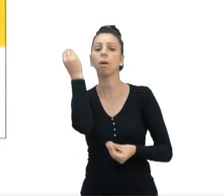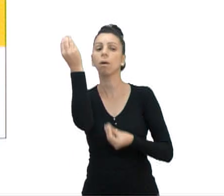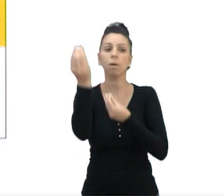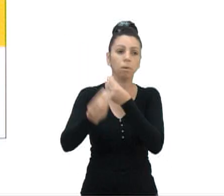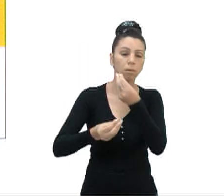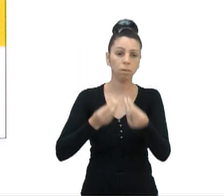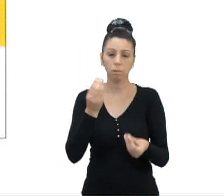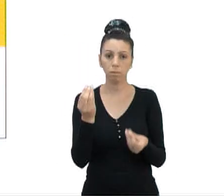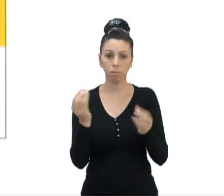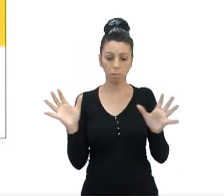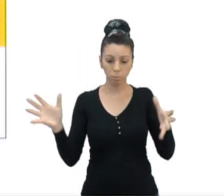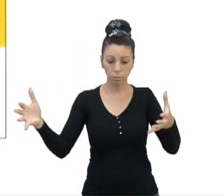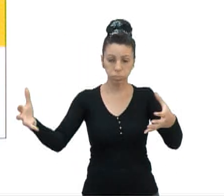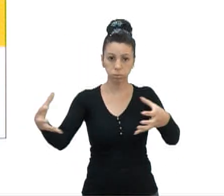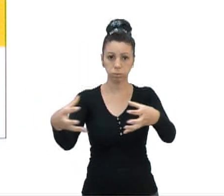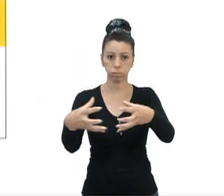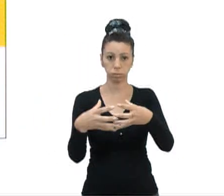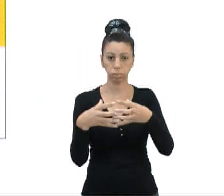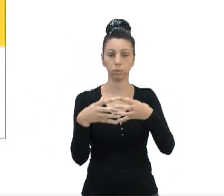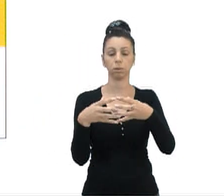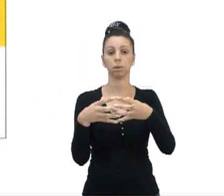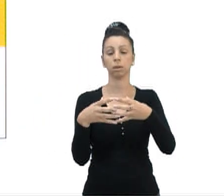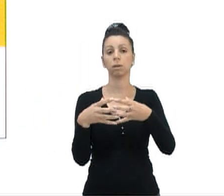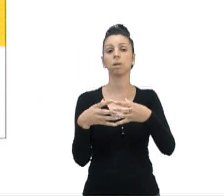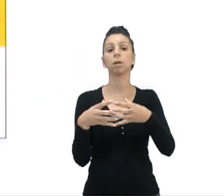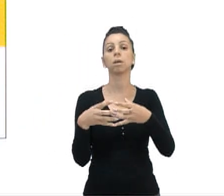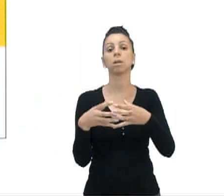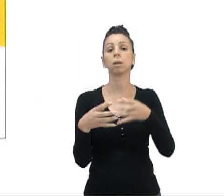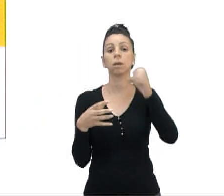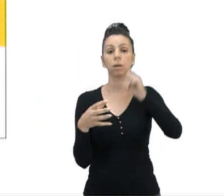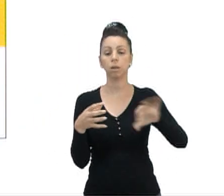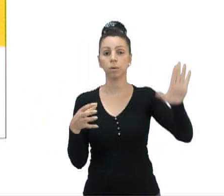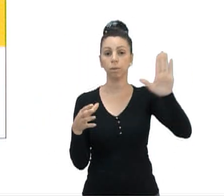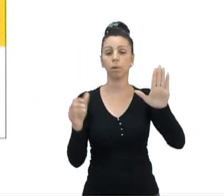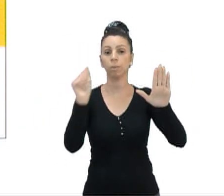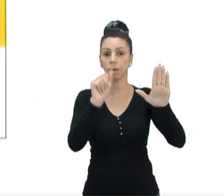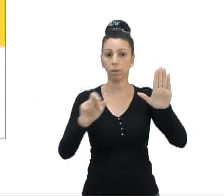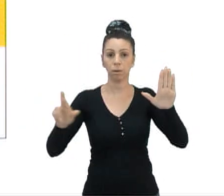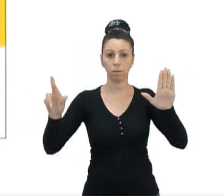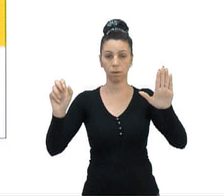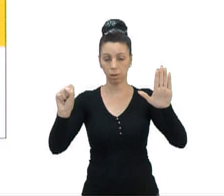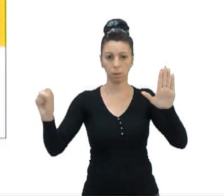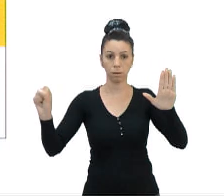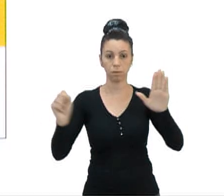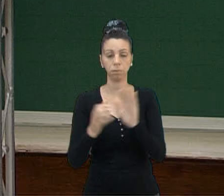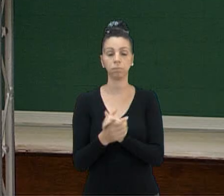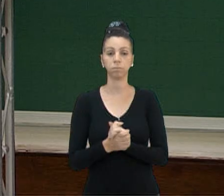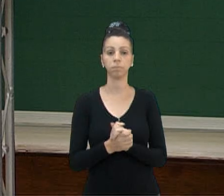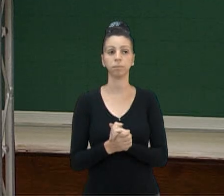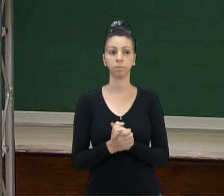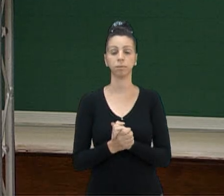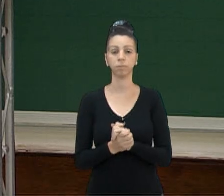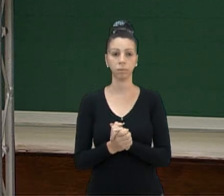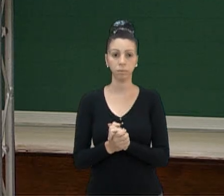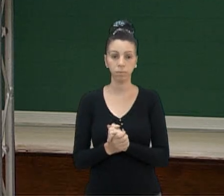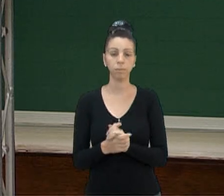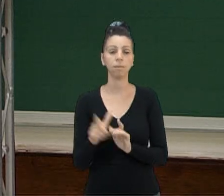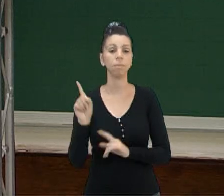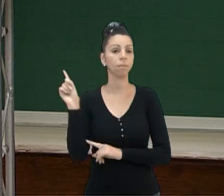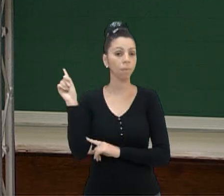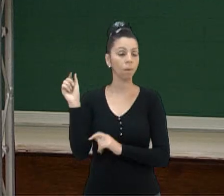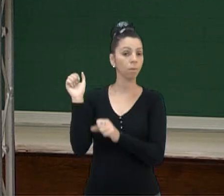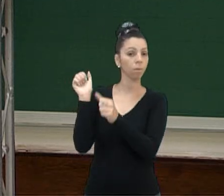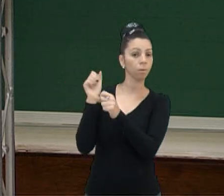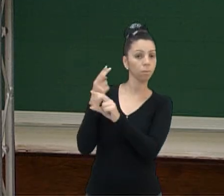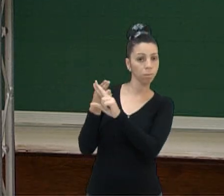parte do mesmo bloco continental, Europa e Ásia, existem aqui alguns fenômenos, alguns acidentes geográficos que a gente diz, que são usados